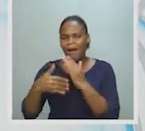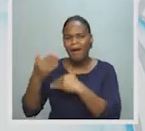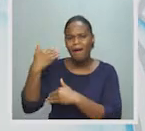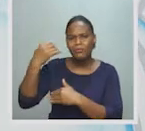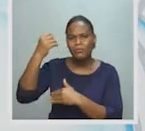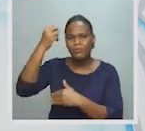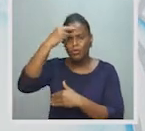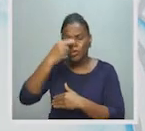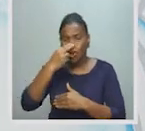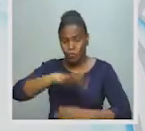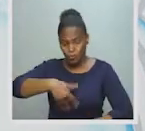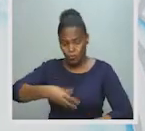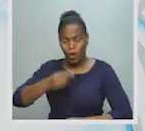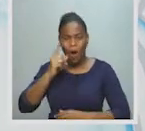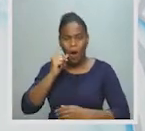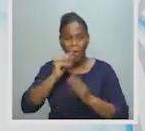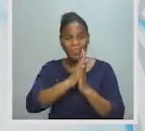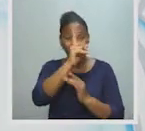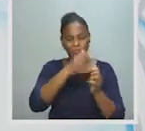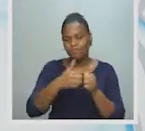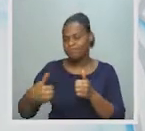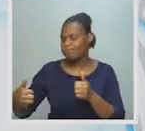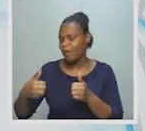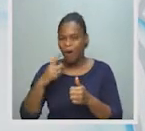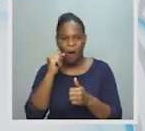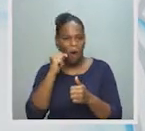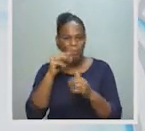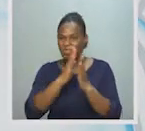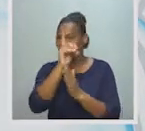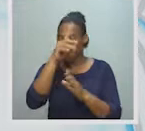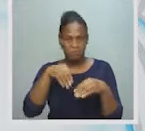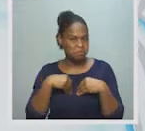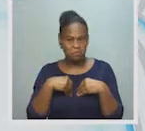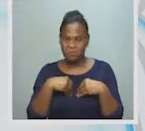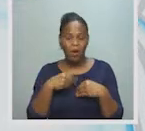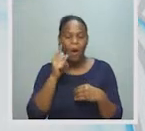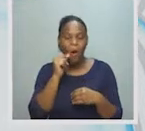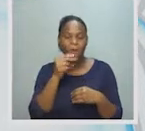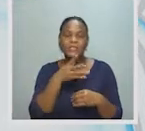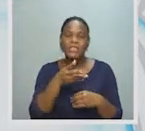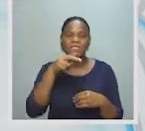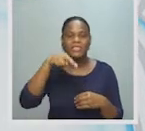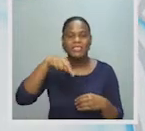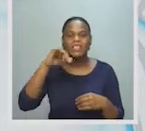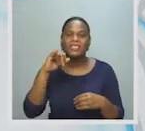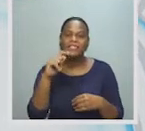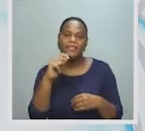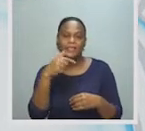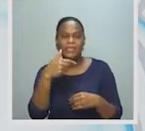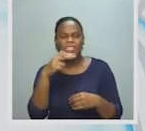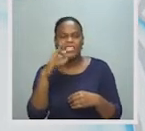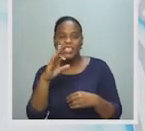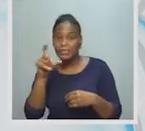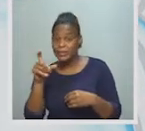humanidade em que o homem se afastou de Deus. O homem negou Deus, como vimos Nietzsche, por exemplo, sugerindo a morte de